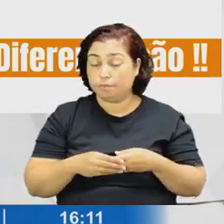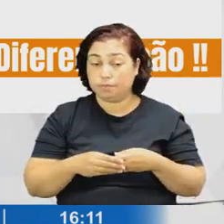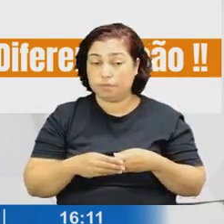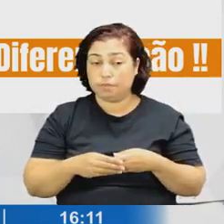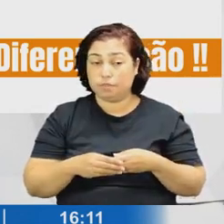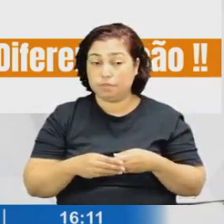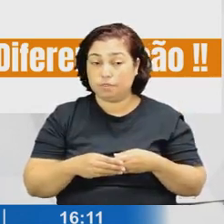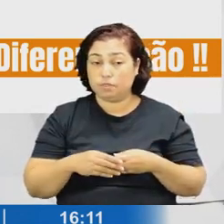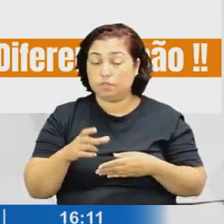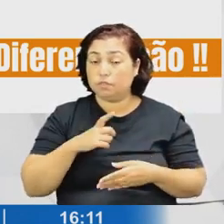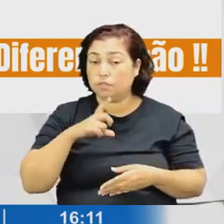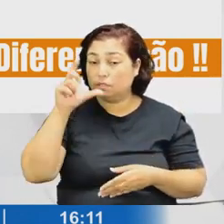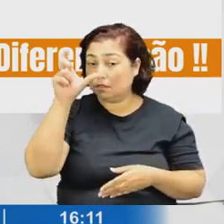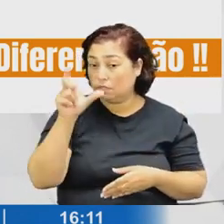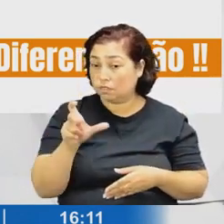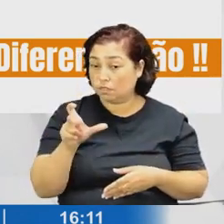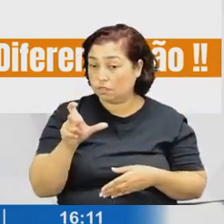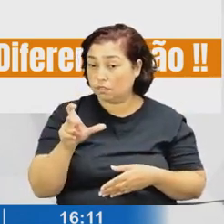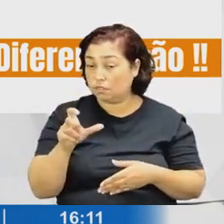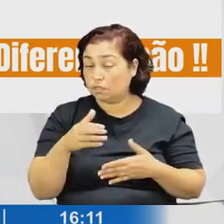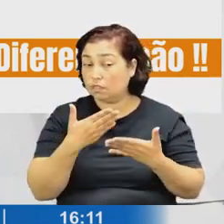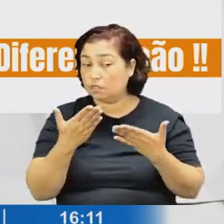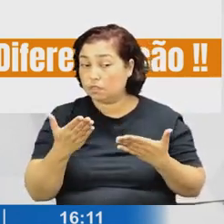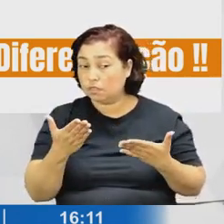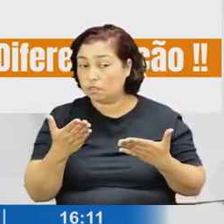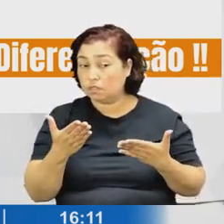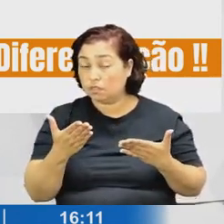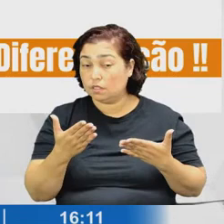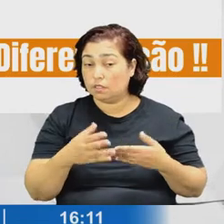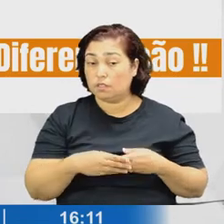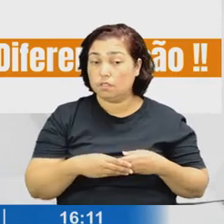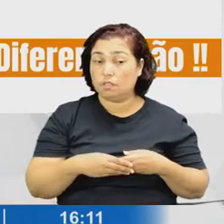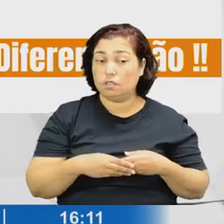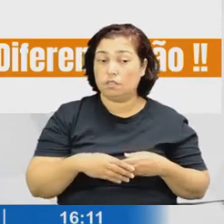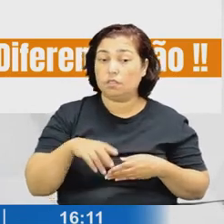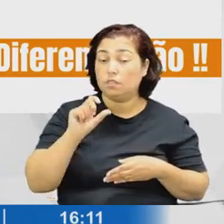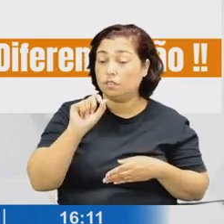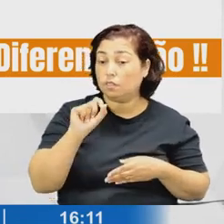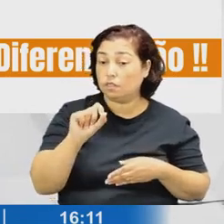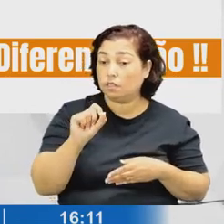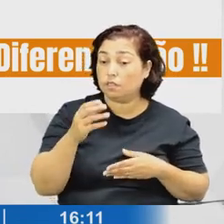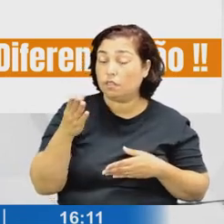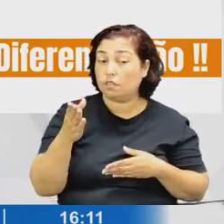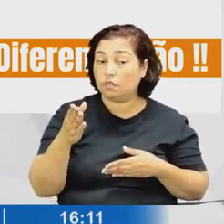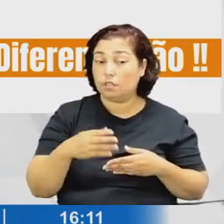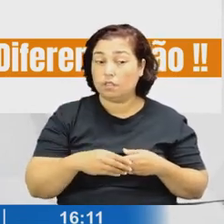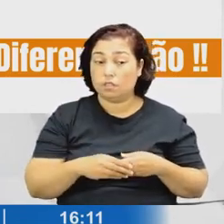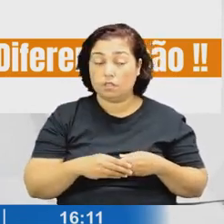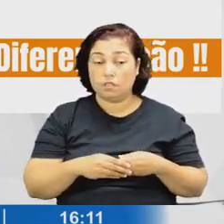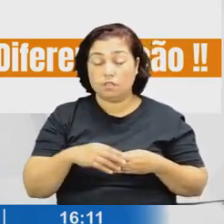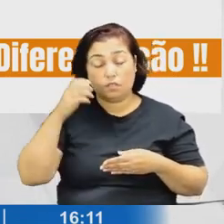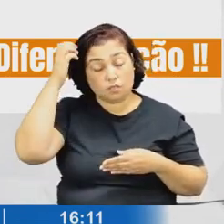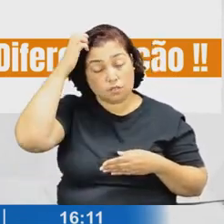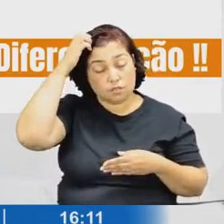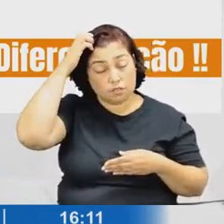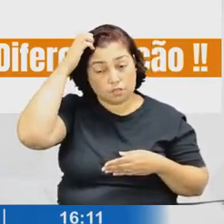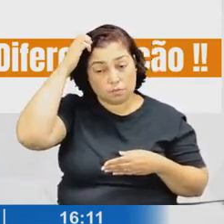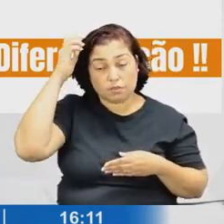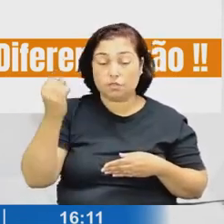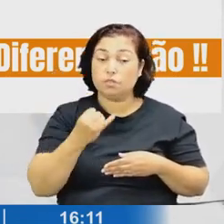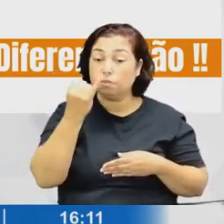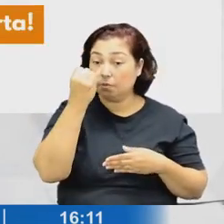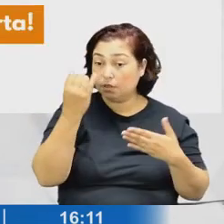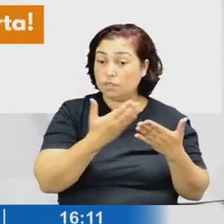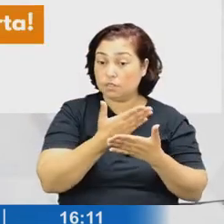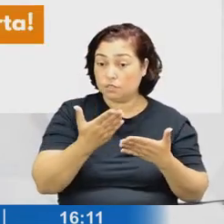reputação de ser meio agressivo vai vir a Rússia quem é que vai se meter entendeu então reputação é importante para isso aqui